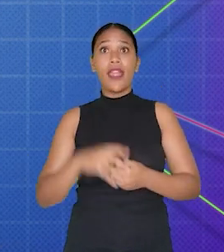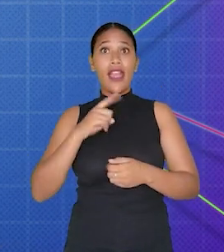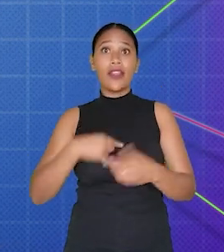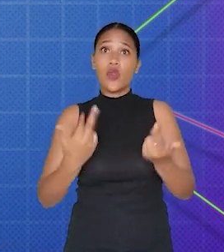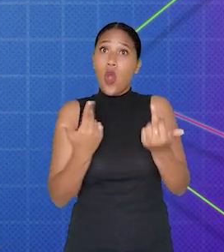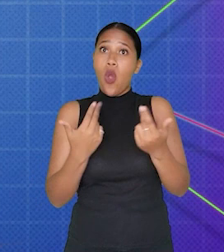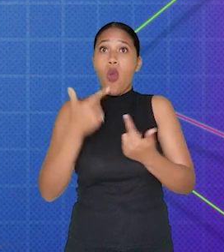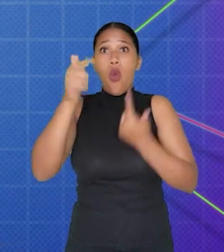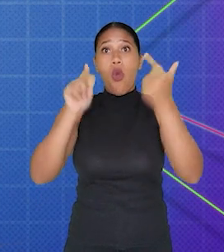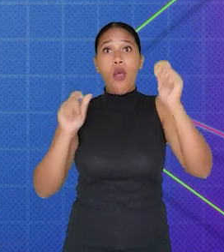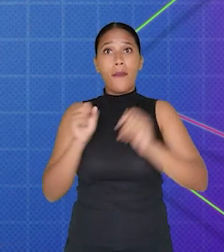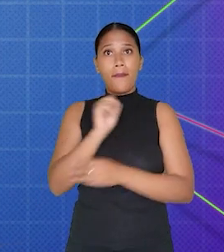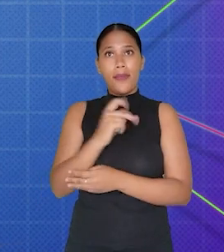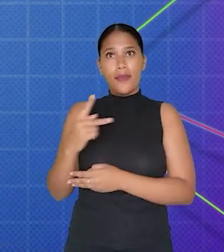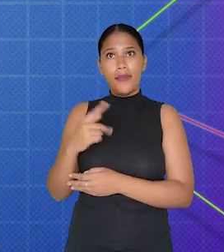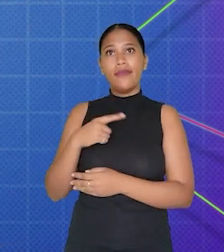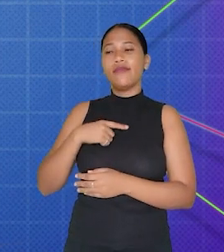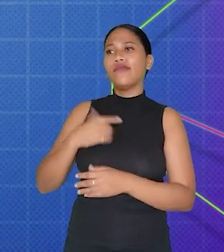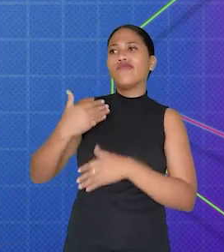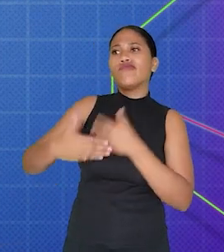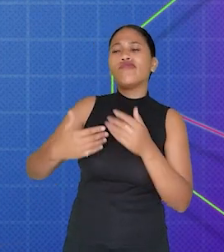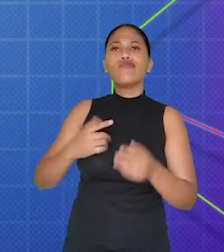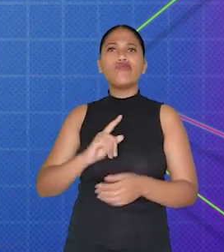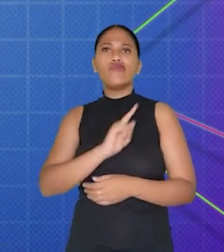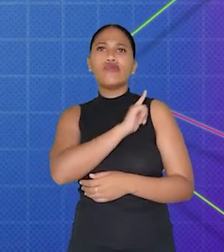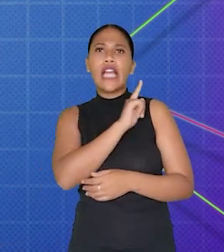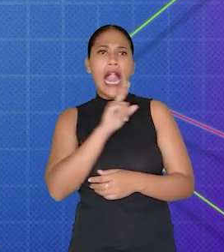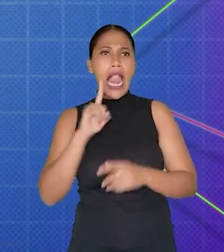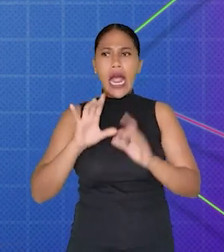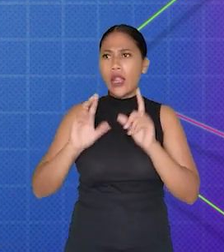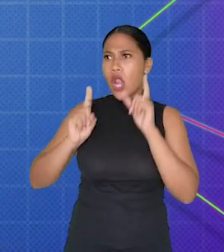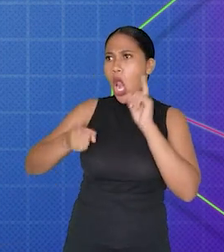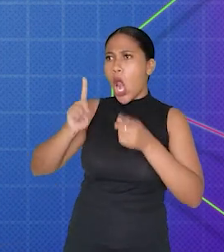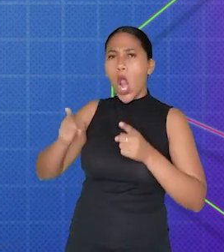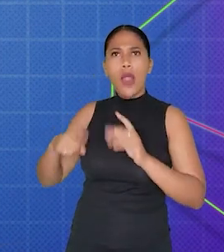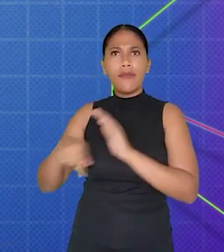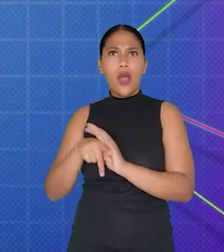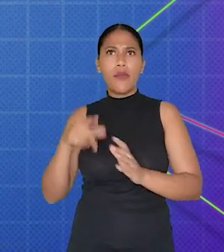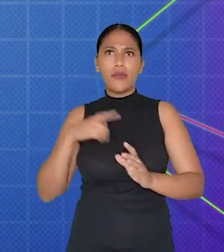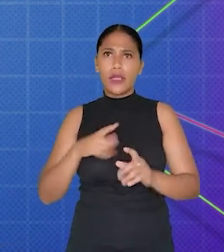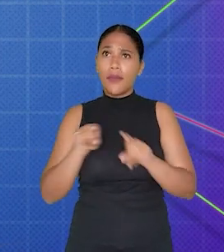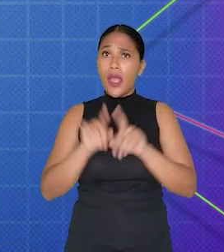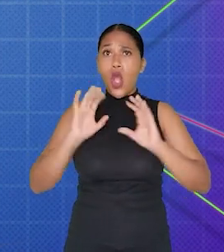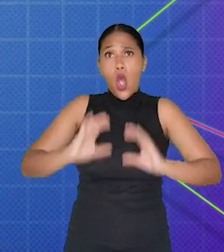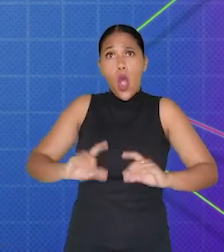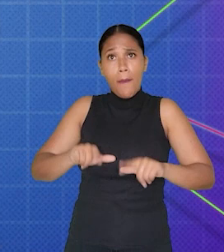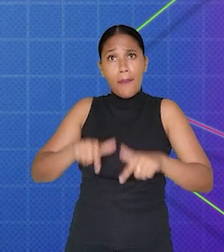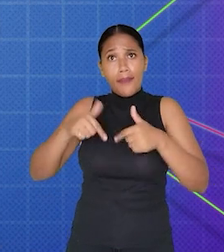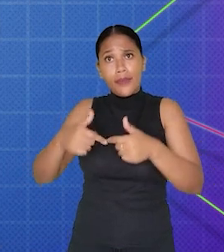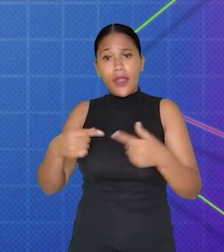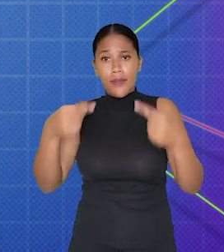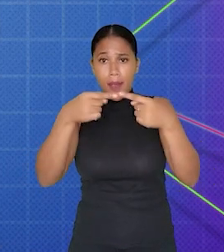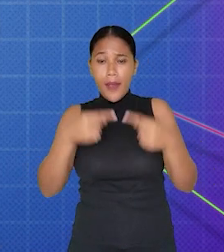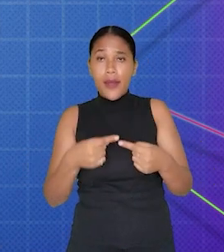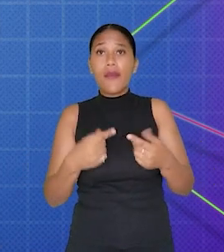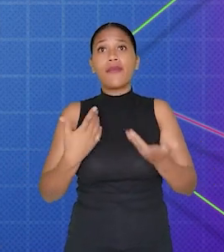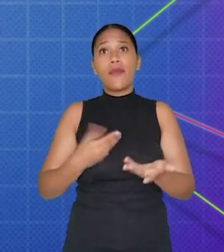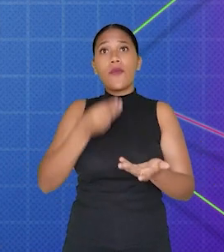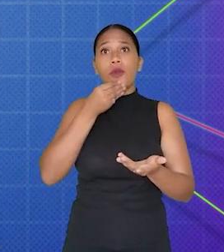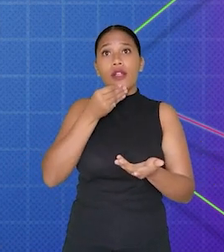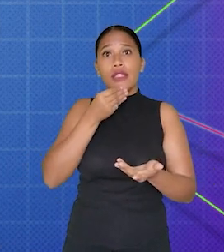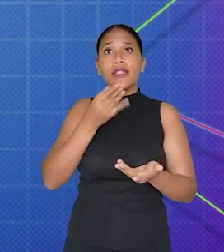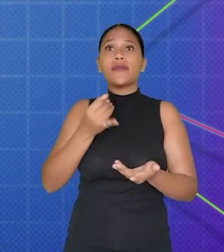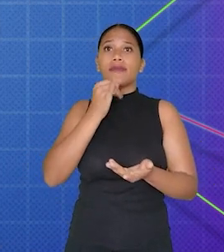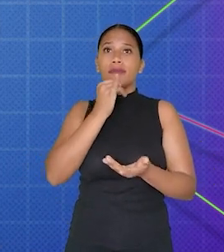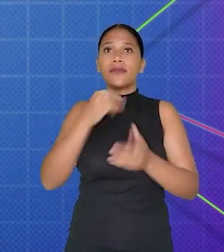de desenvolvimento, assim como em outros tipos de aplicativos. Ela governa o funcionamento do jogo e define as regras, comportamentos e interações entre os elementos